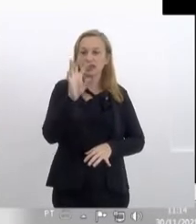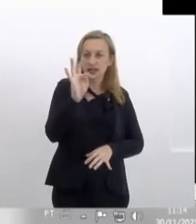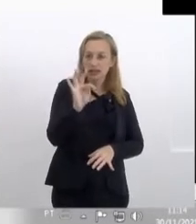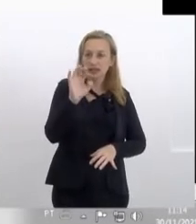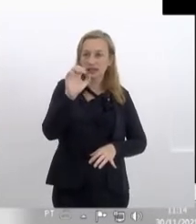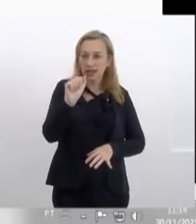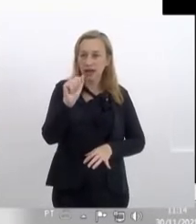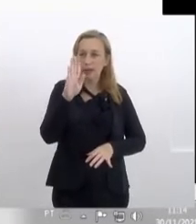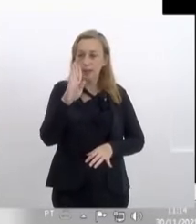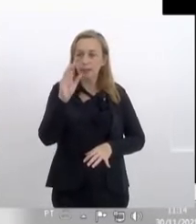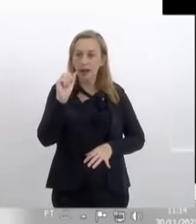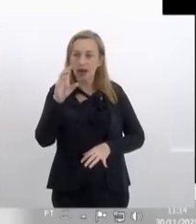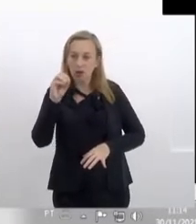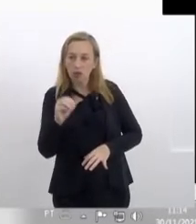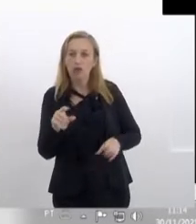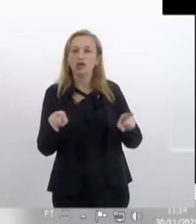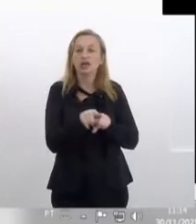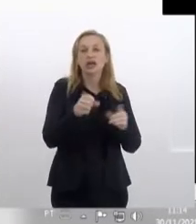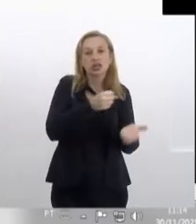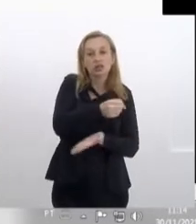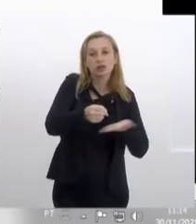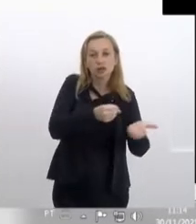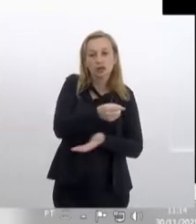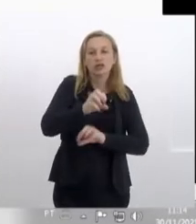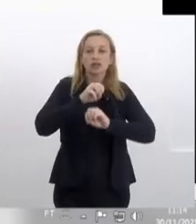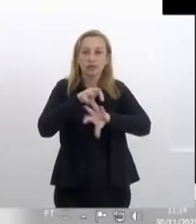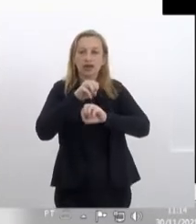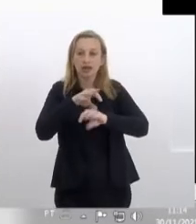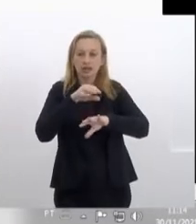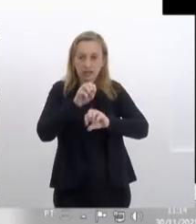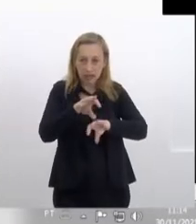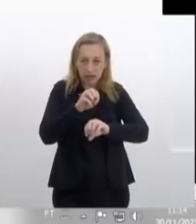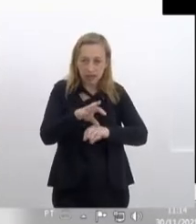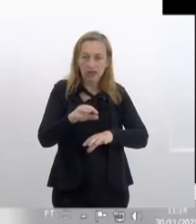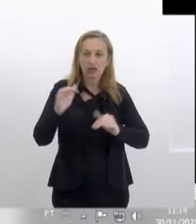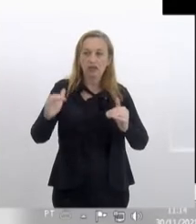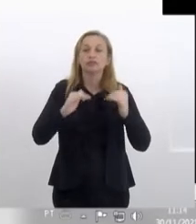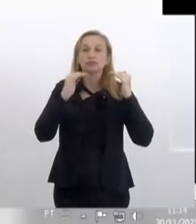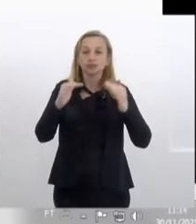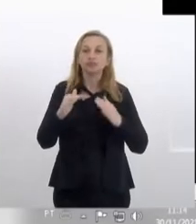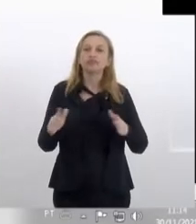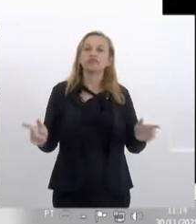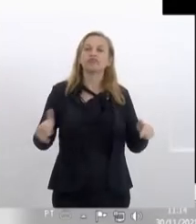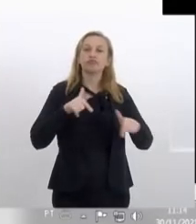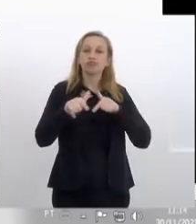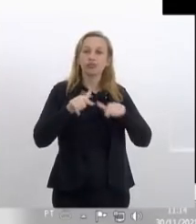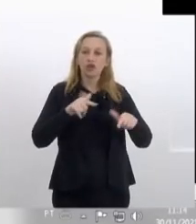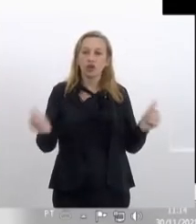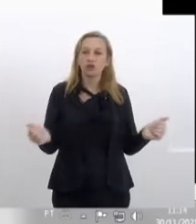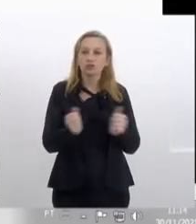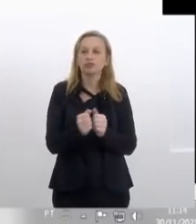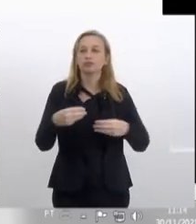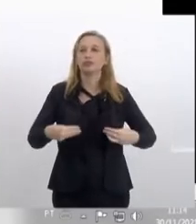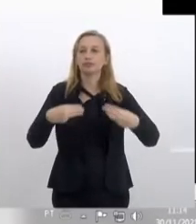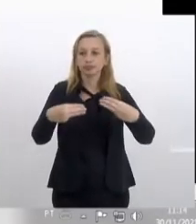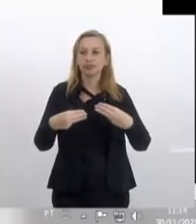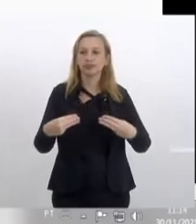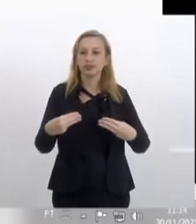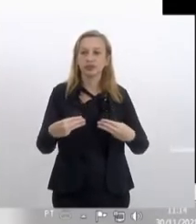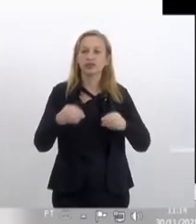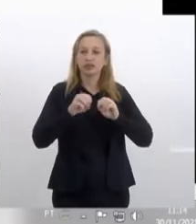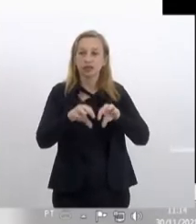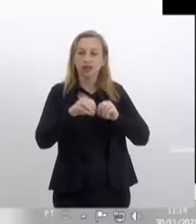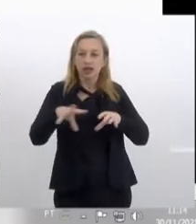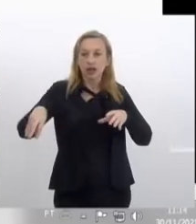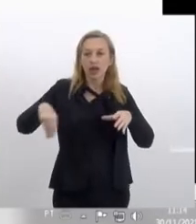da prevenção na educação básica, média e superior. Né? Nós estamos trabalhando junto ao Ministério da Educação para incluir, né,